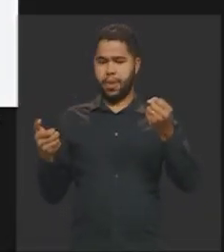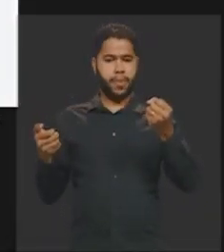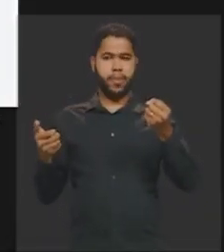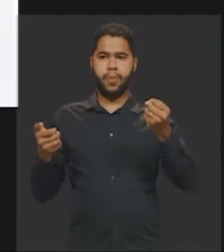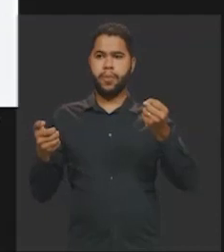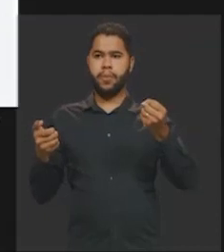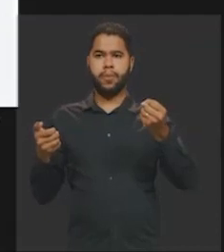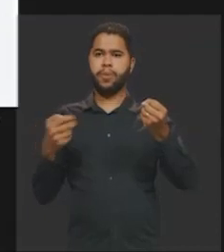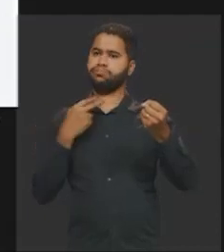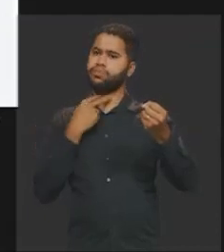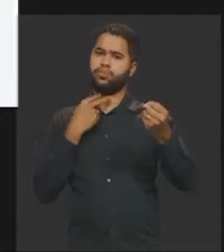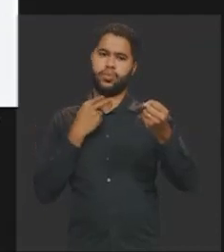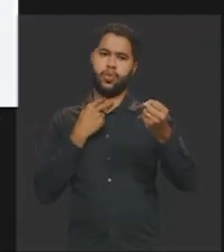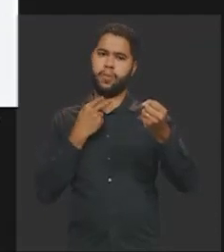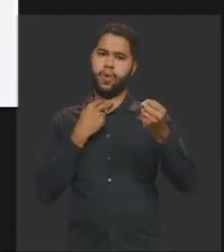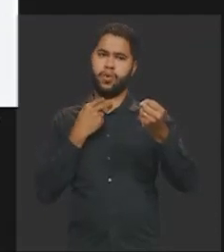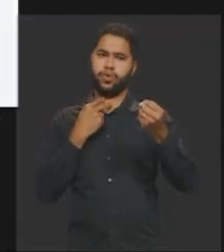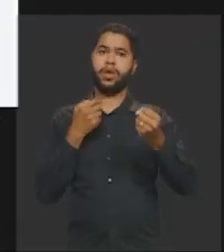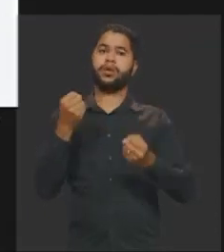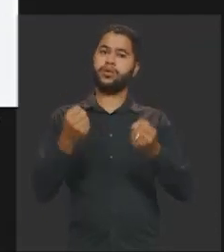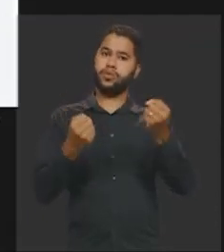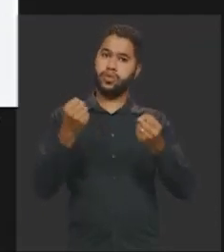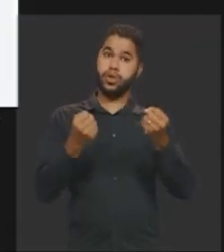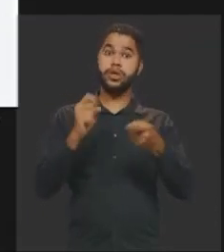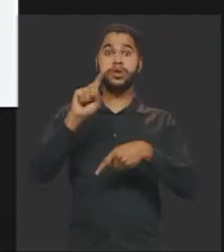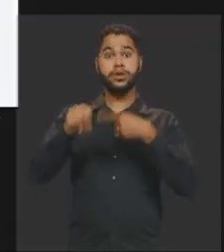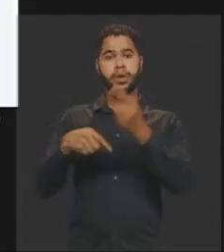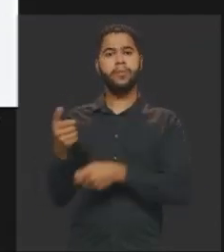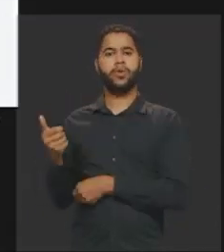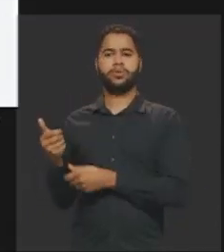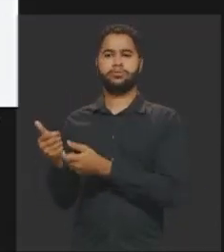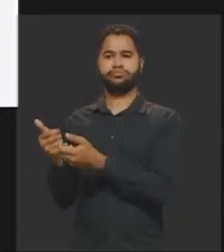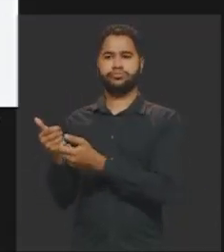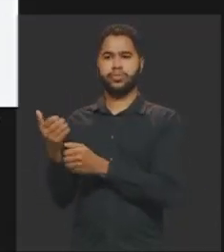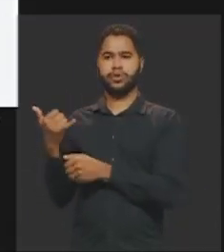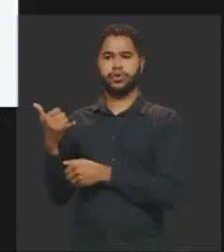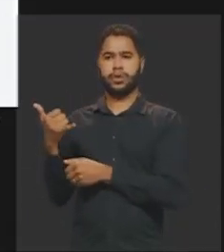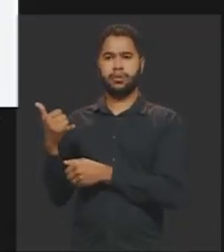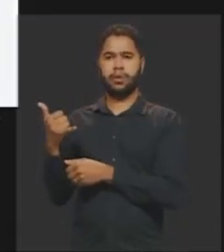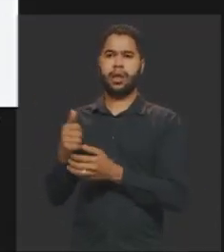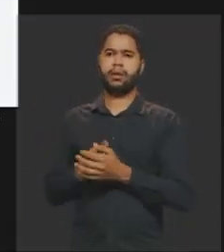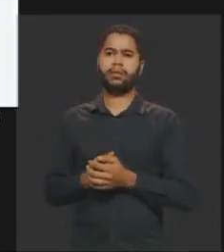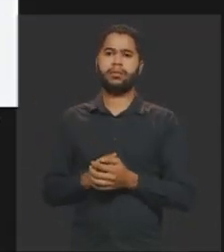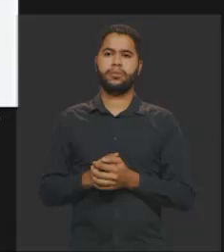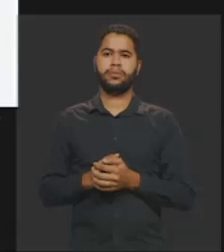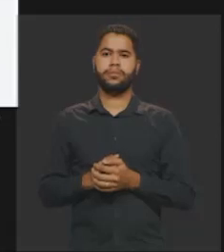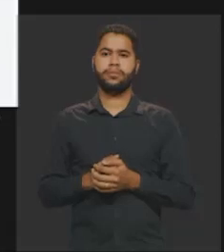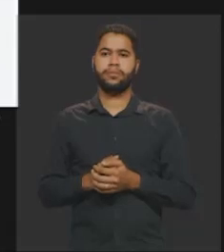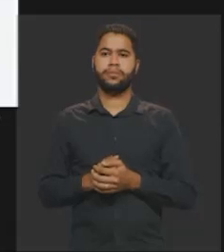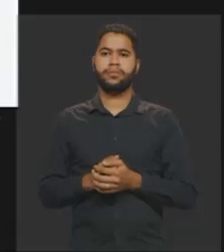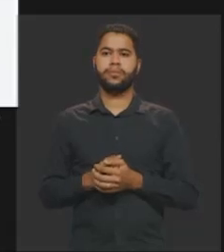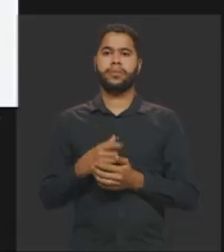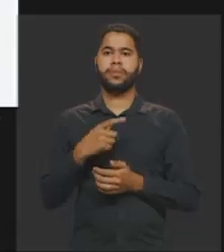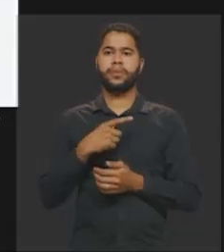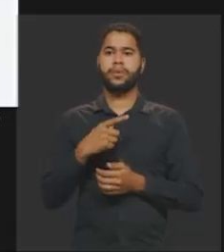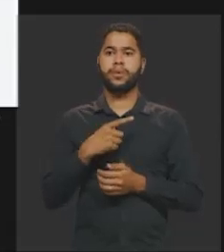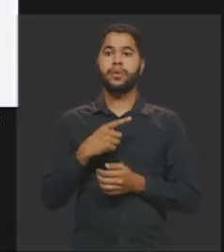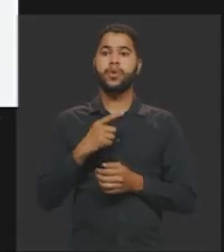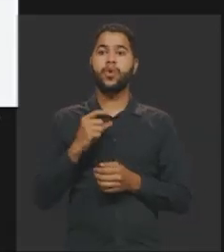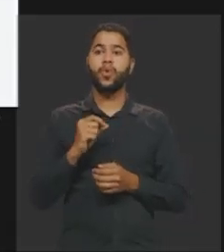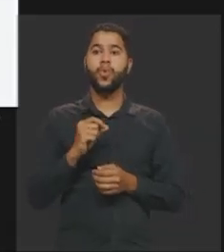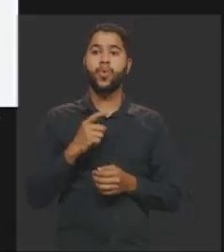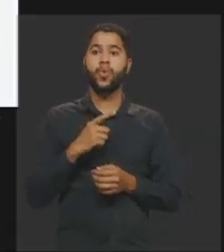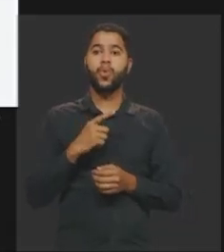na estrada. Então, ele colocou assim, I'll be there in a... Ele queria dizer while, que é uma expressão. I'll be there